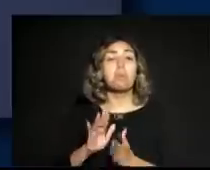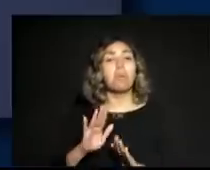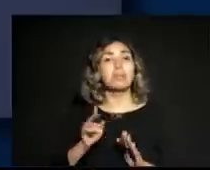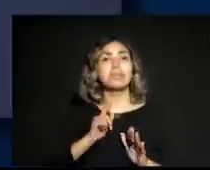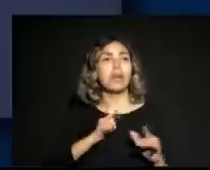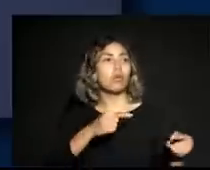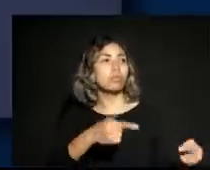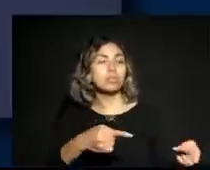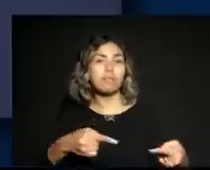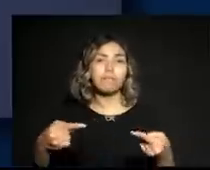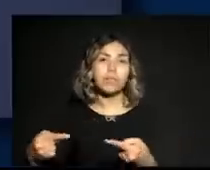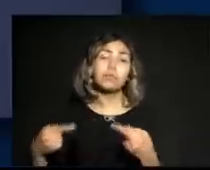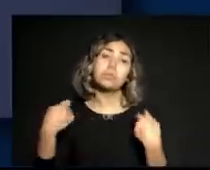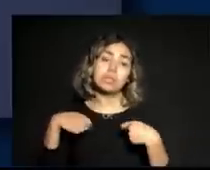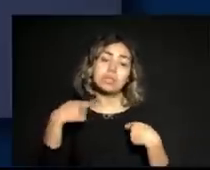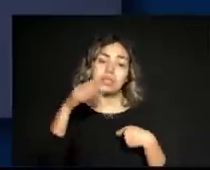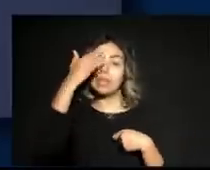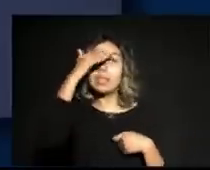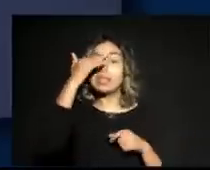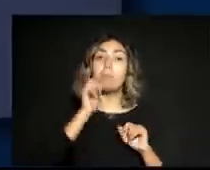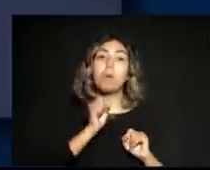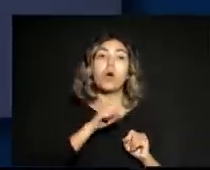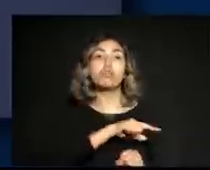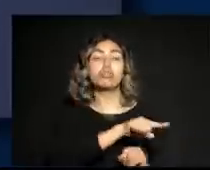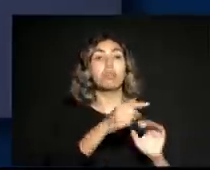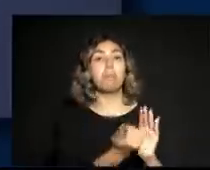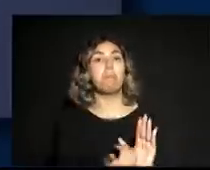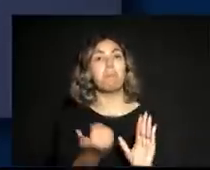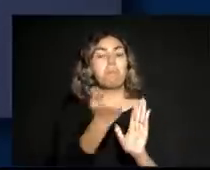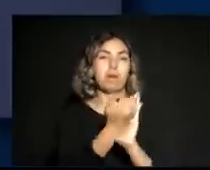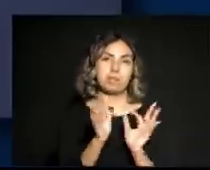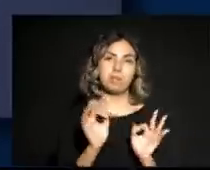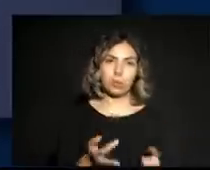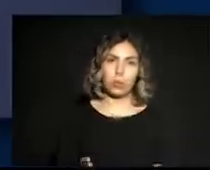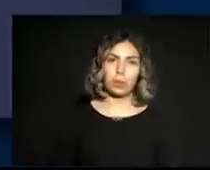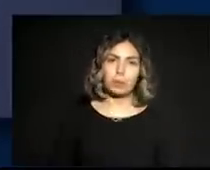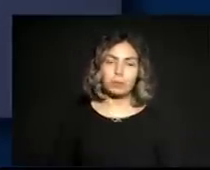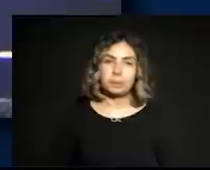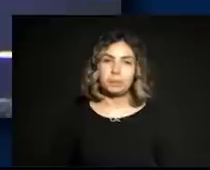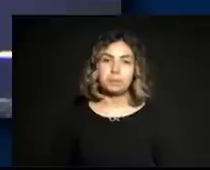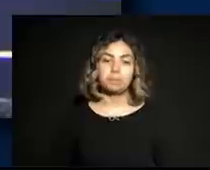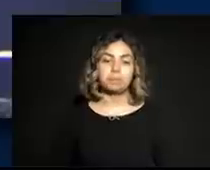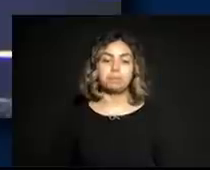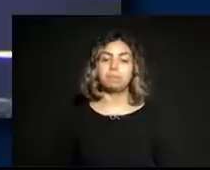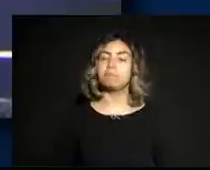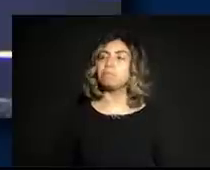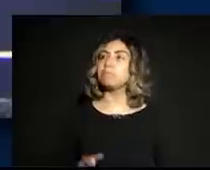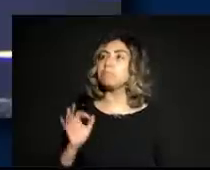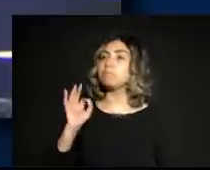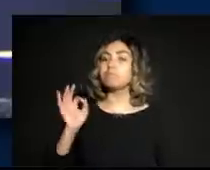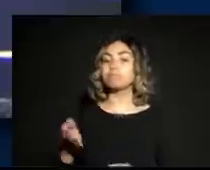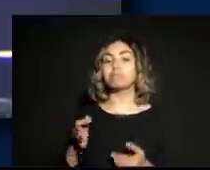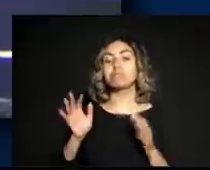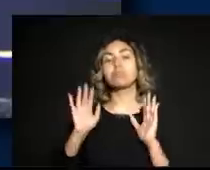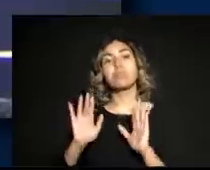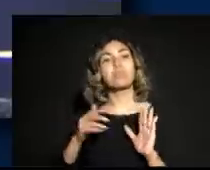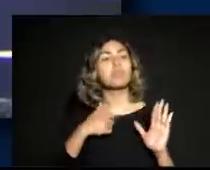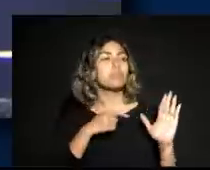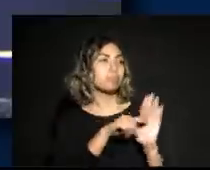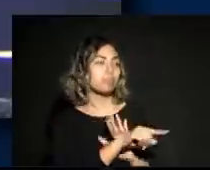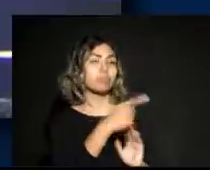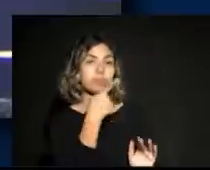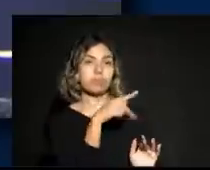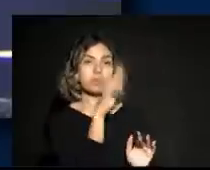atender os desafios que o pagamento aí todos os dias para gente ver a o serviço o fecho de pino